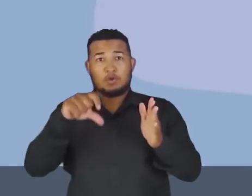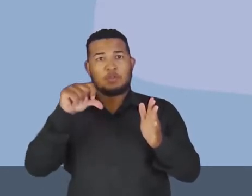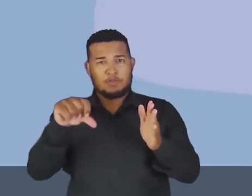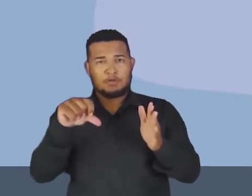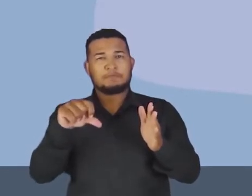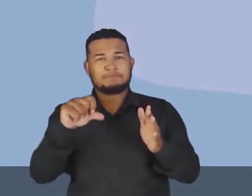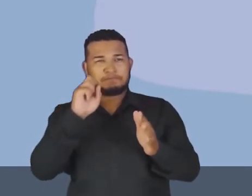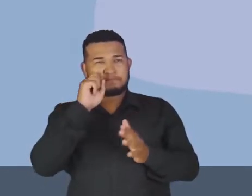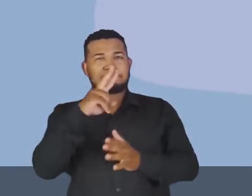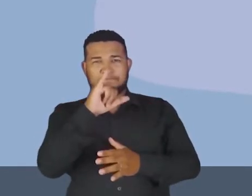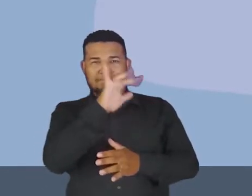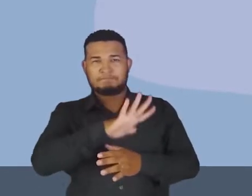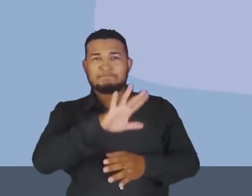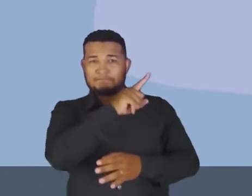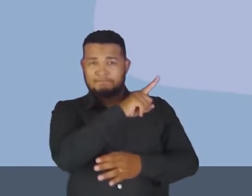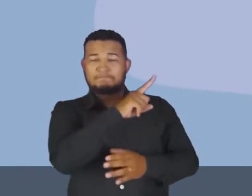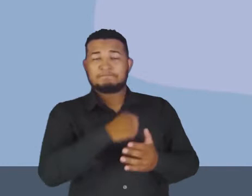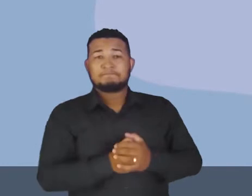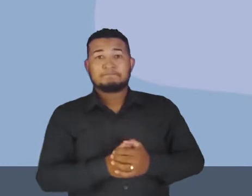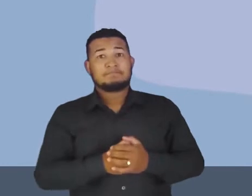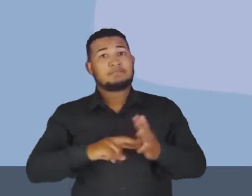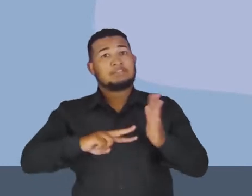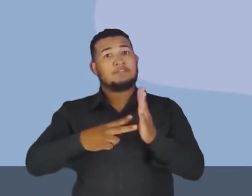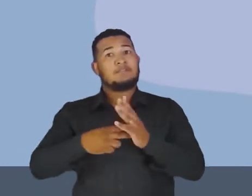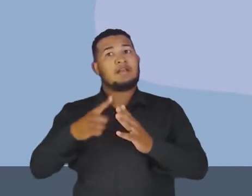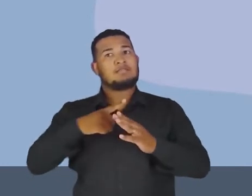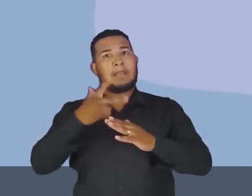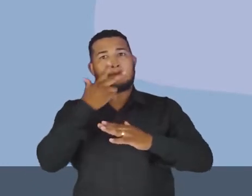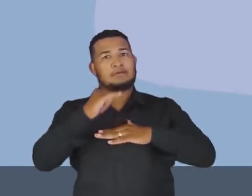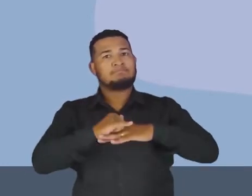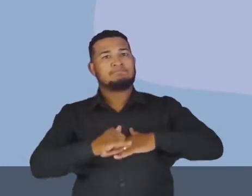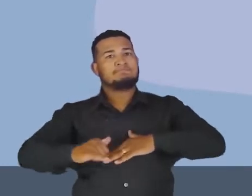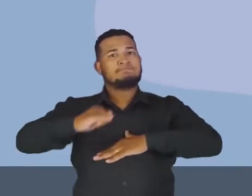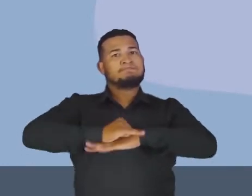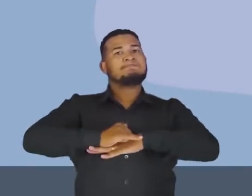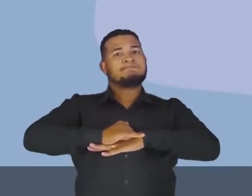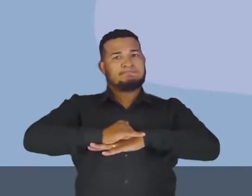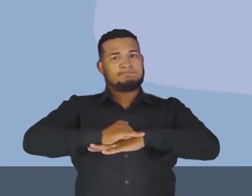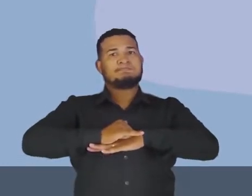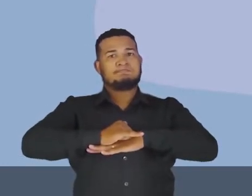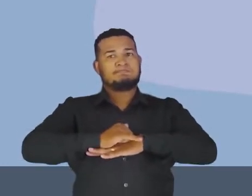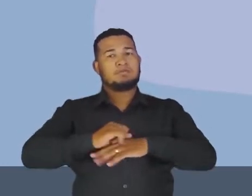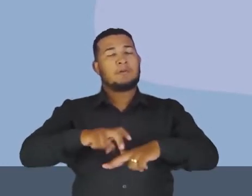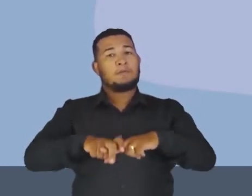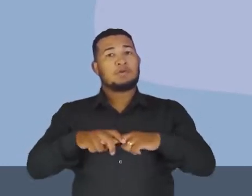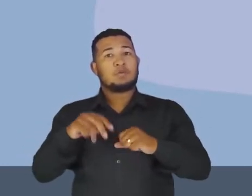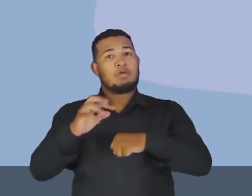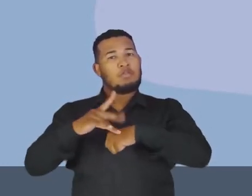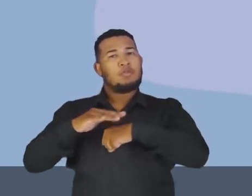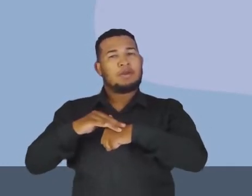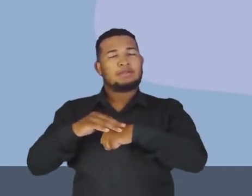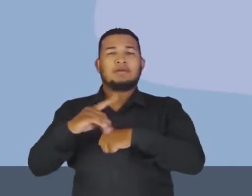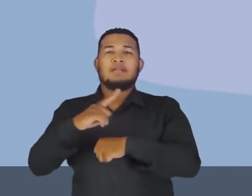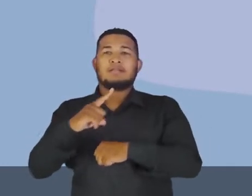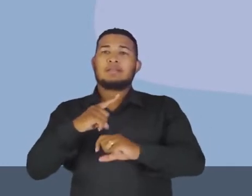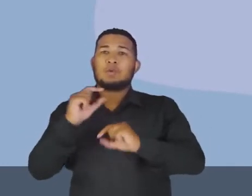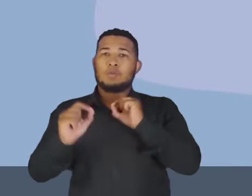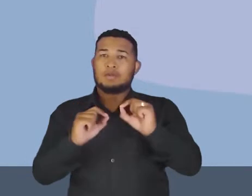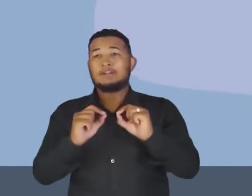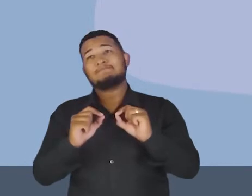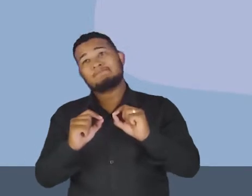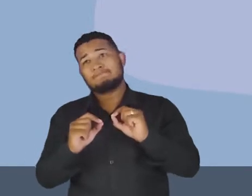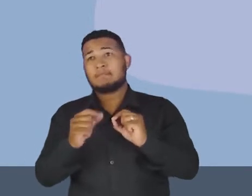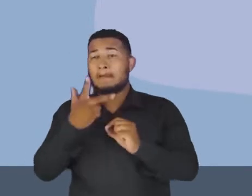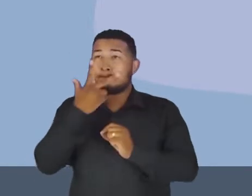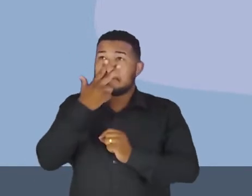pode observar na tabela, você é considerado com sobrepeso. Então, o risco de doença aí ainda é